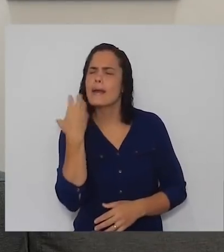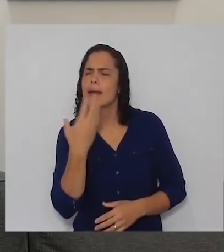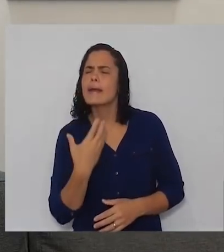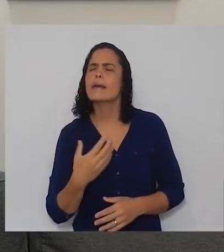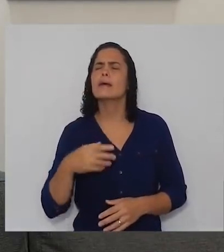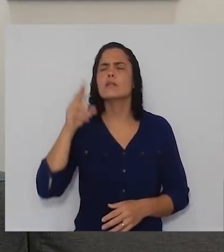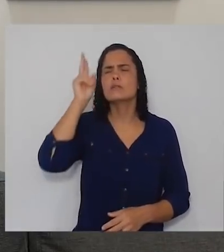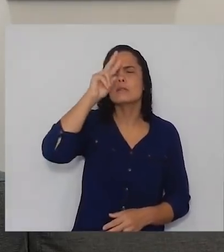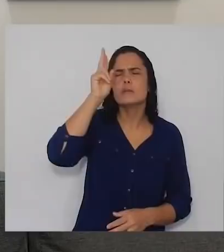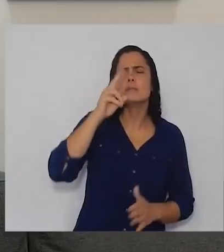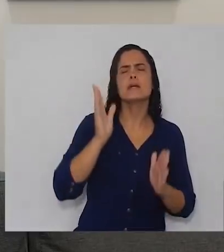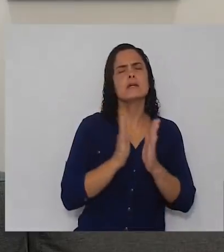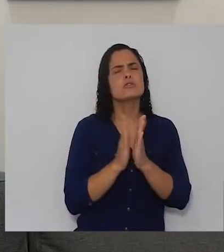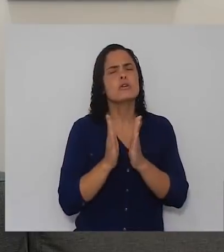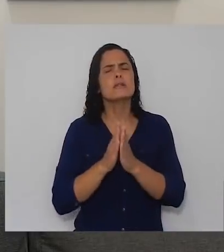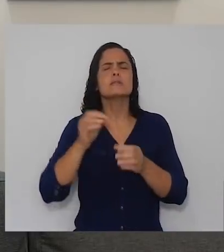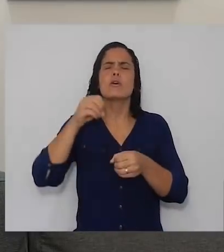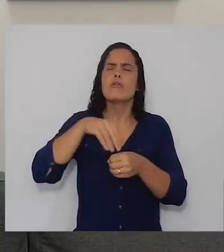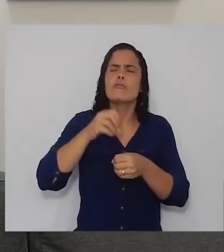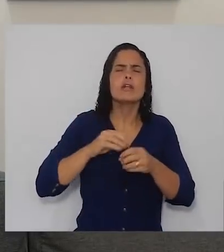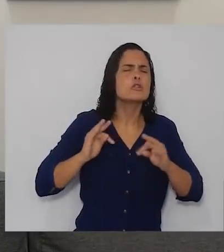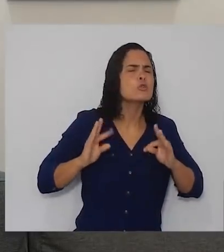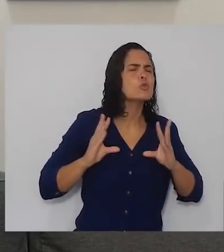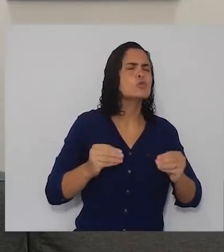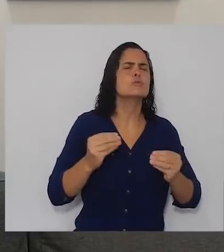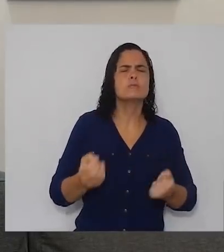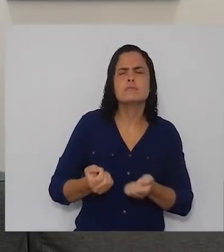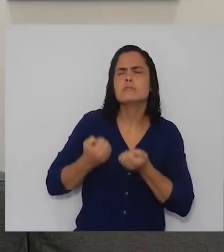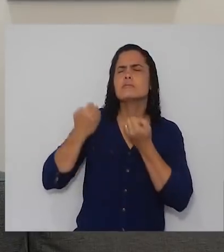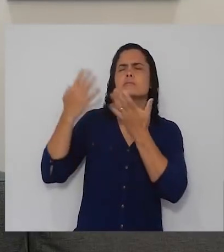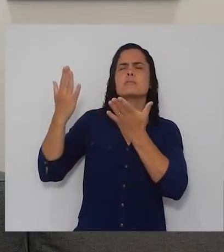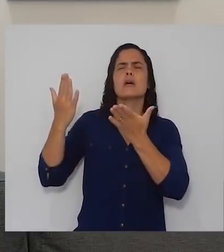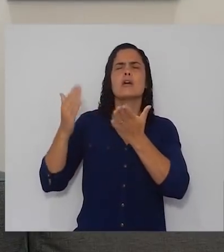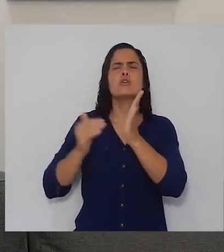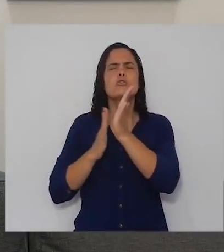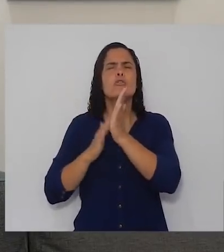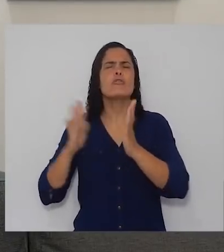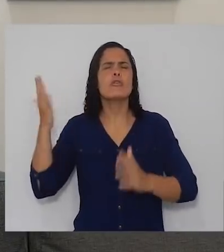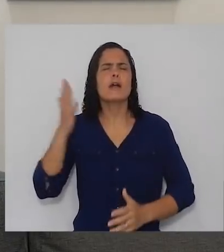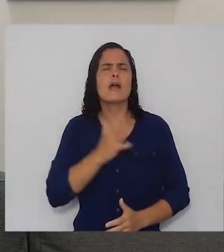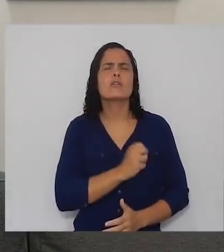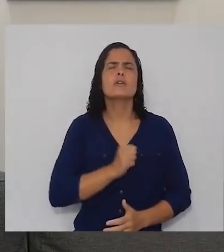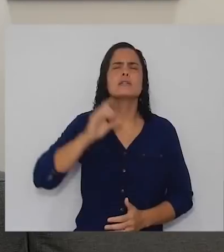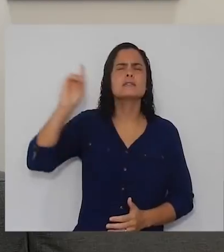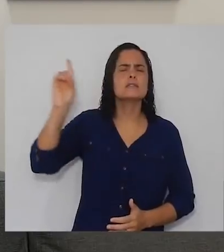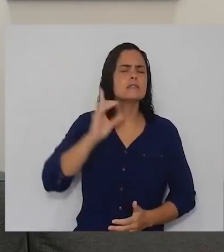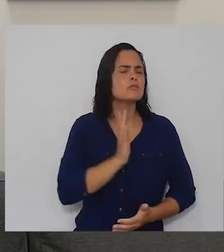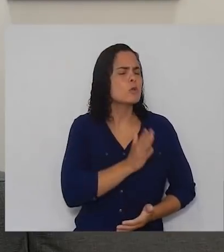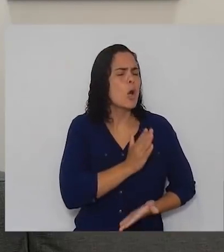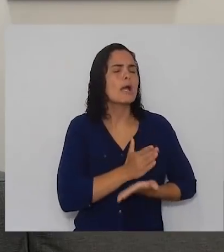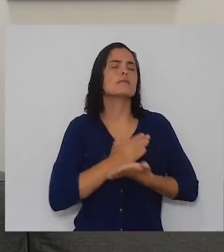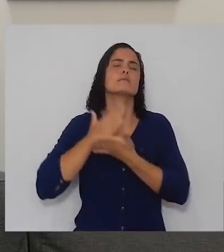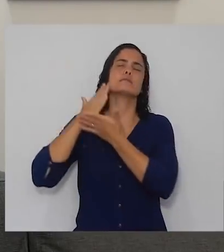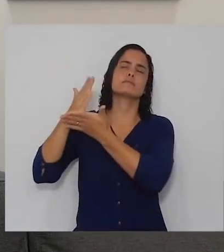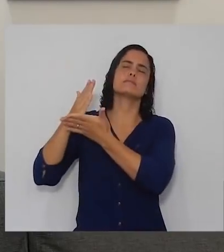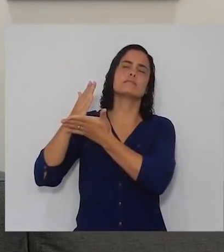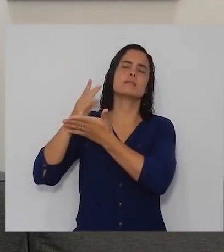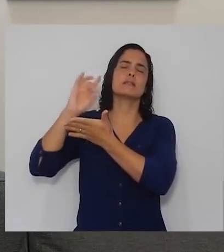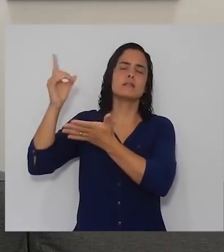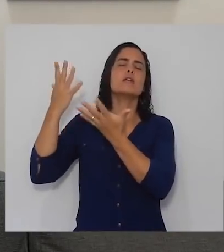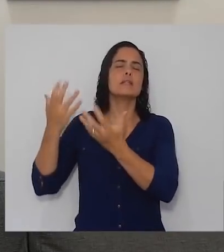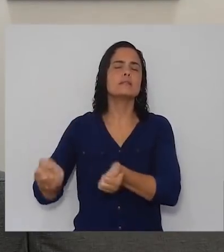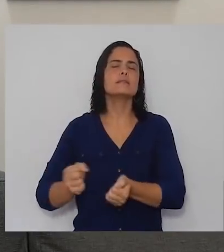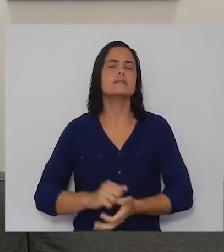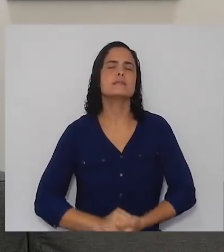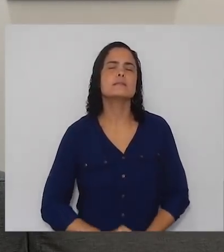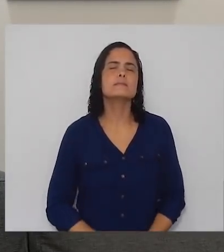agora, o cântico, as lembranças, as ofertas, as orações, tudo o que prestamos a Ti como sacrifício de louvor e